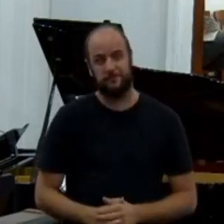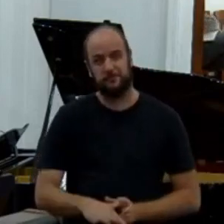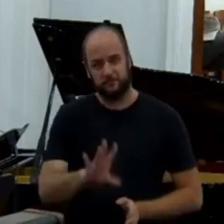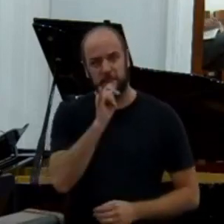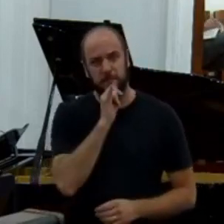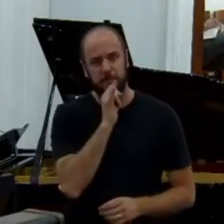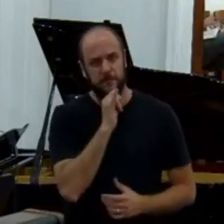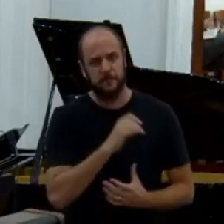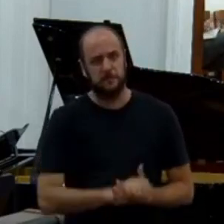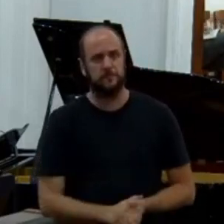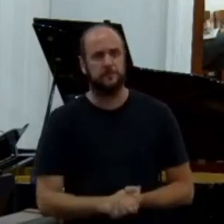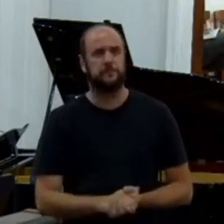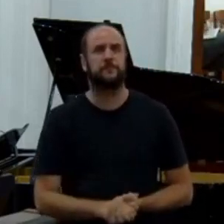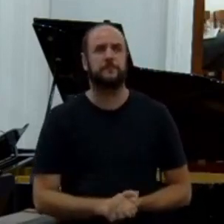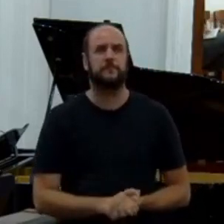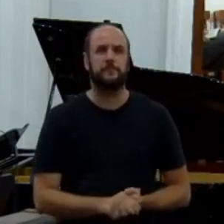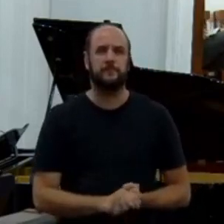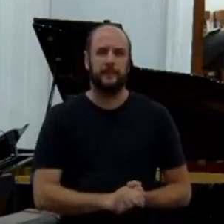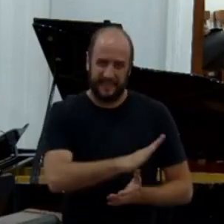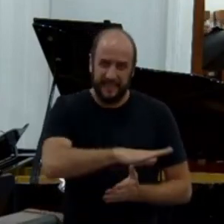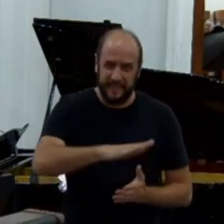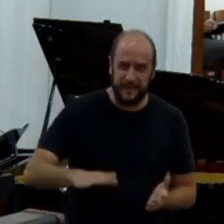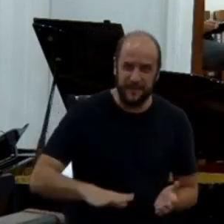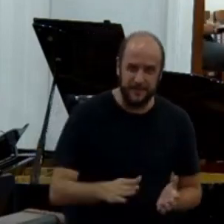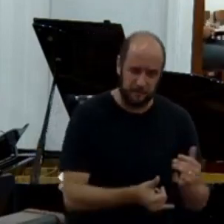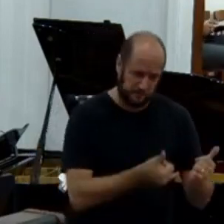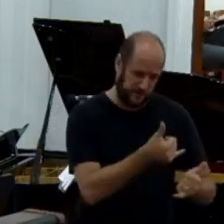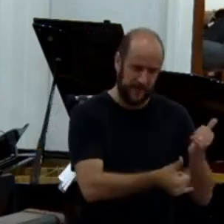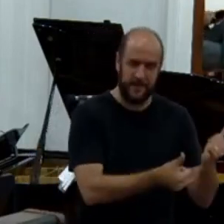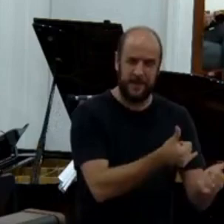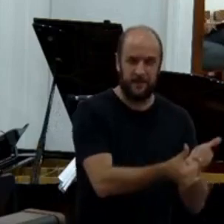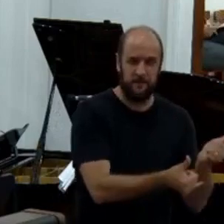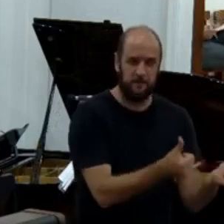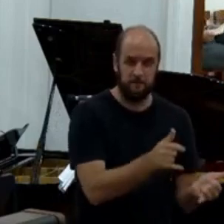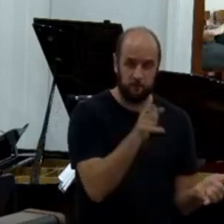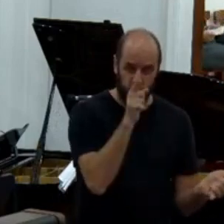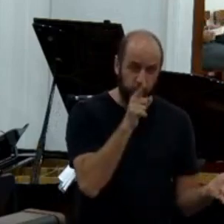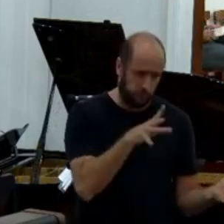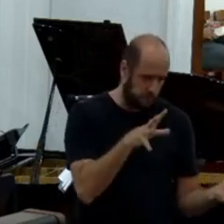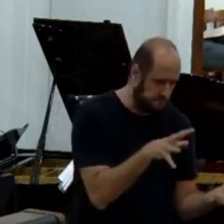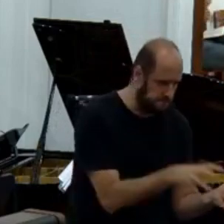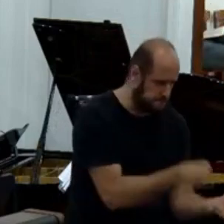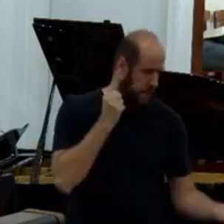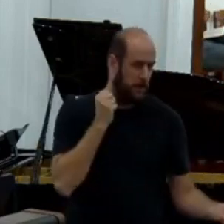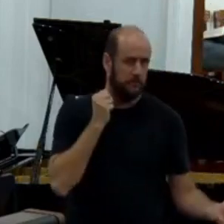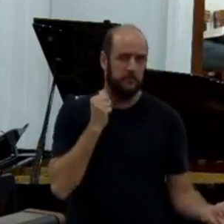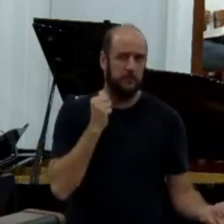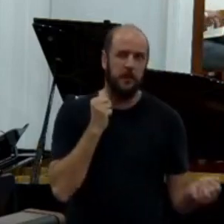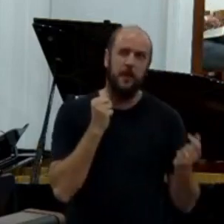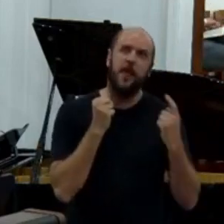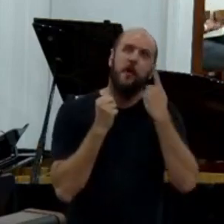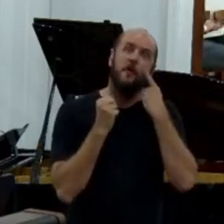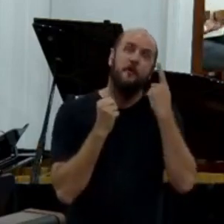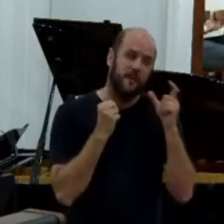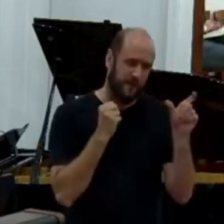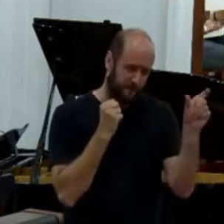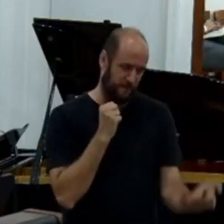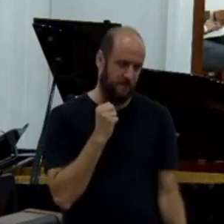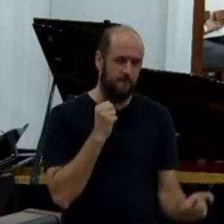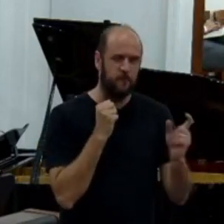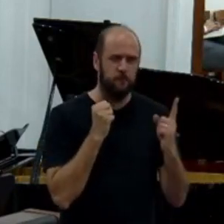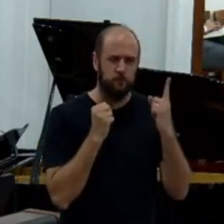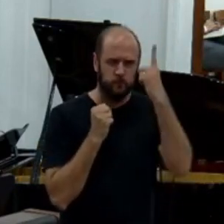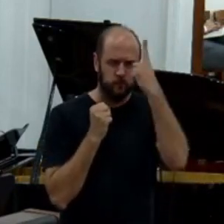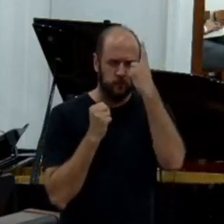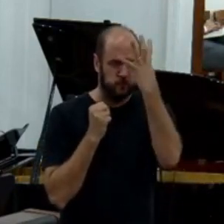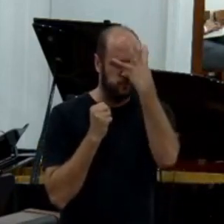Por exemplo, tome algo da mão de uma criança que ela gosta muito e você vai ver a expressão de ira